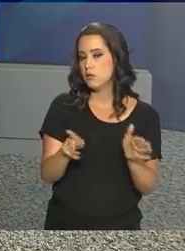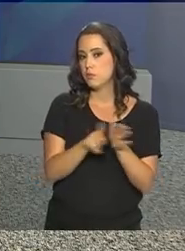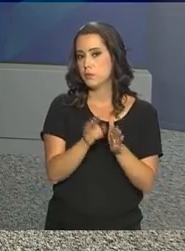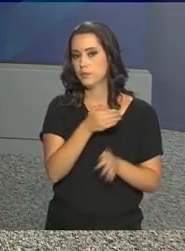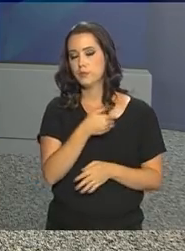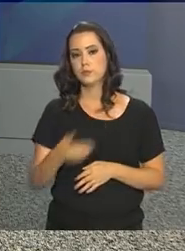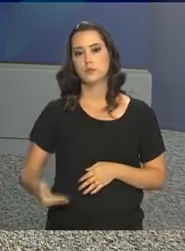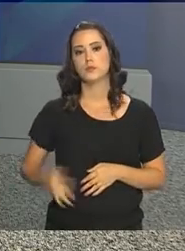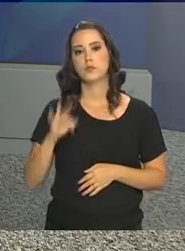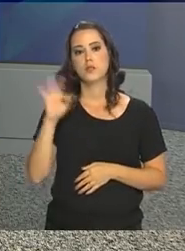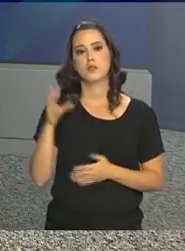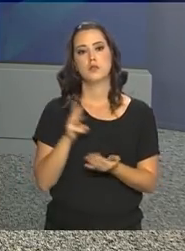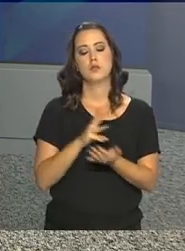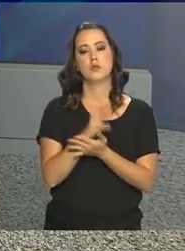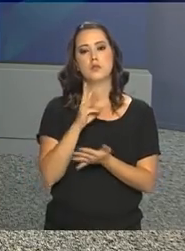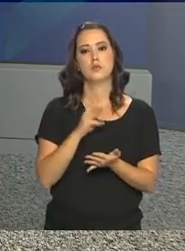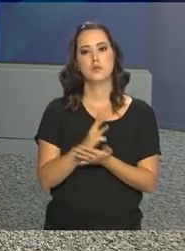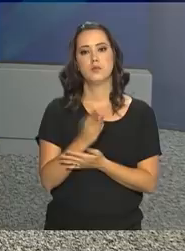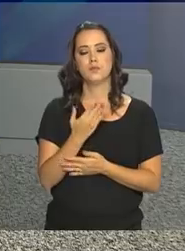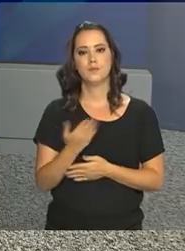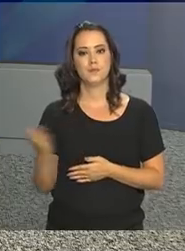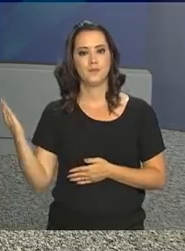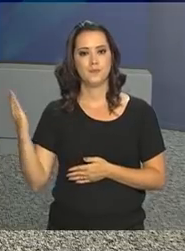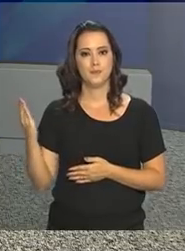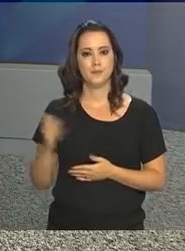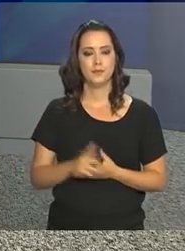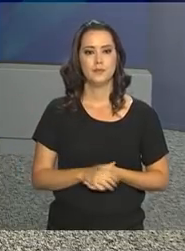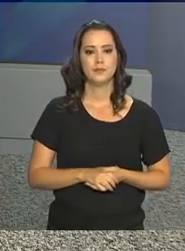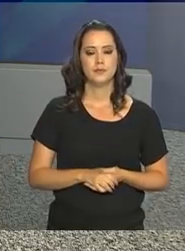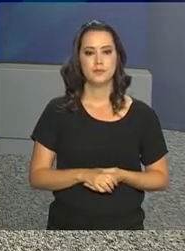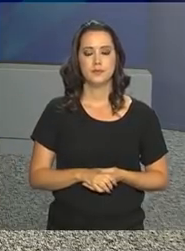o nosso WhatsApp. Então, anote aí, é